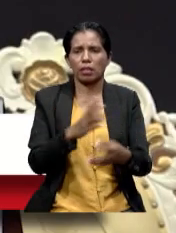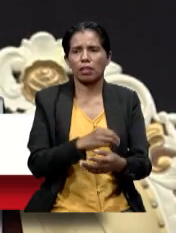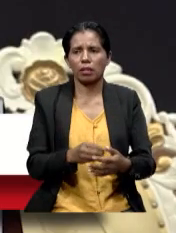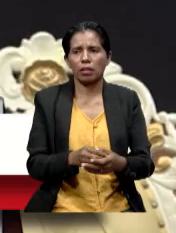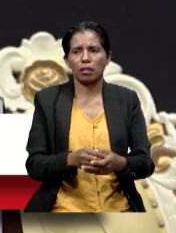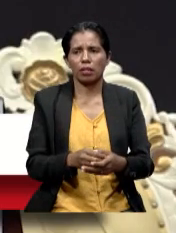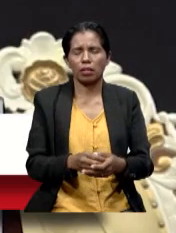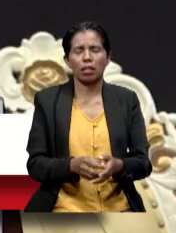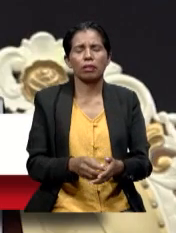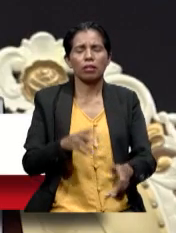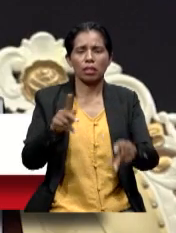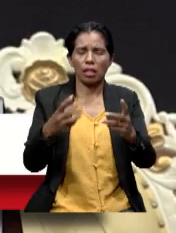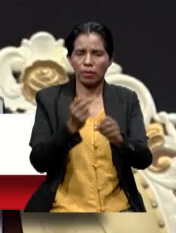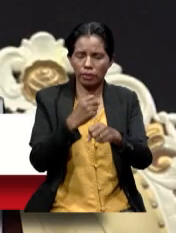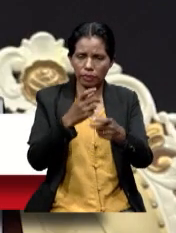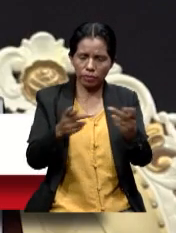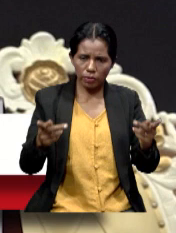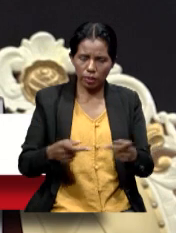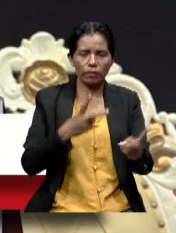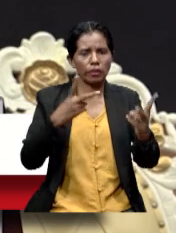di turismo versai